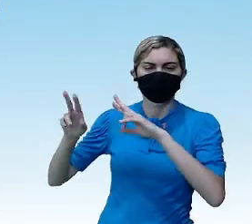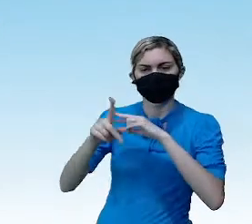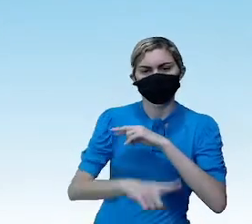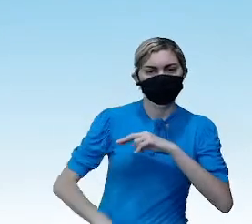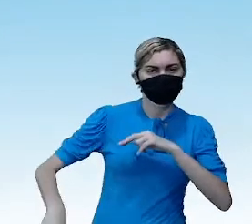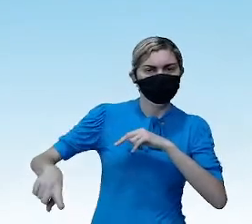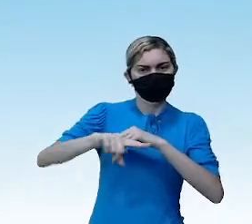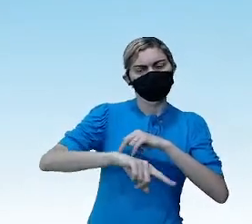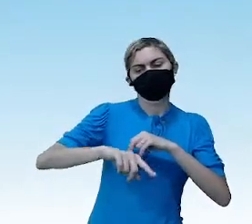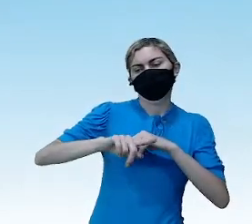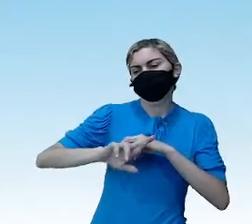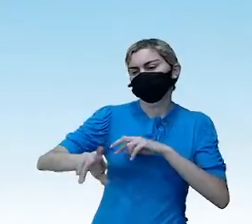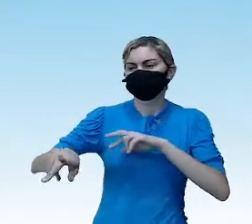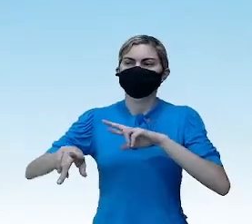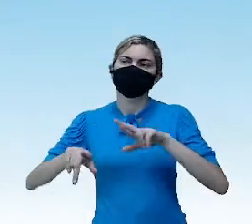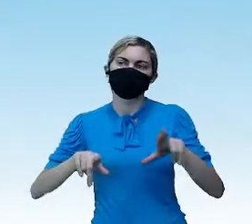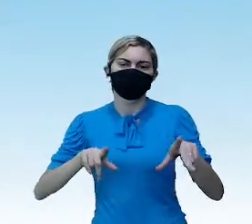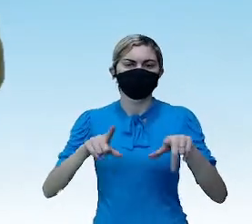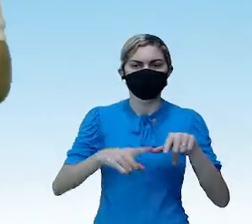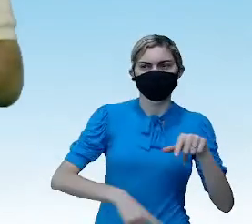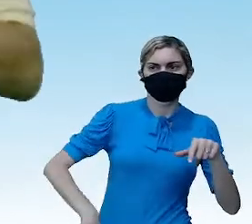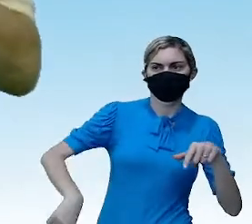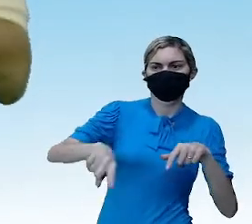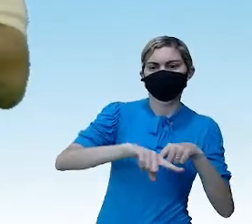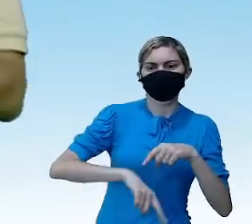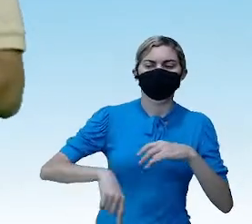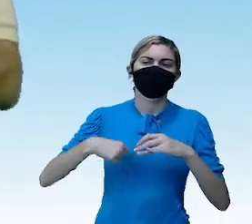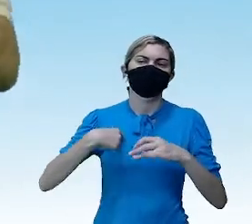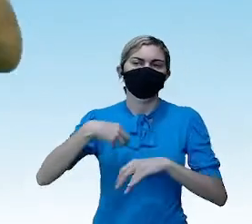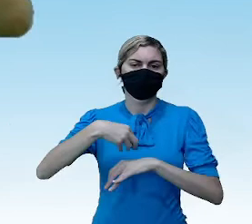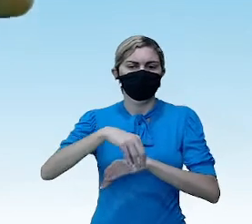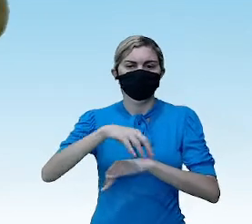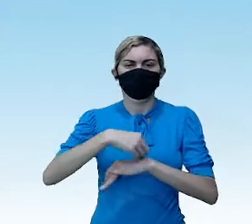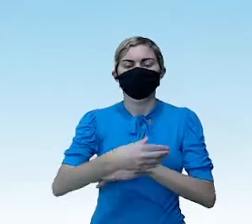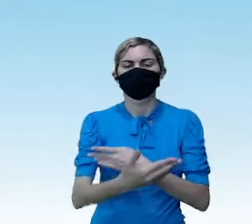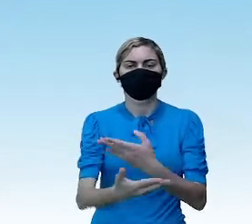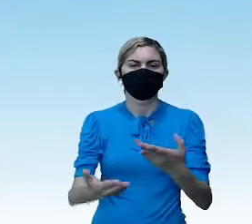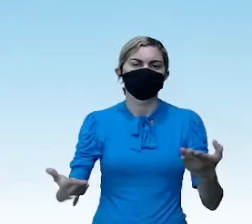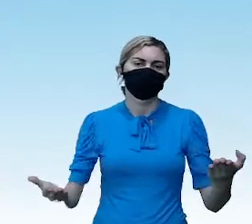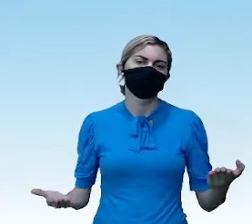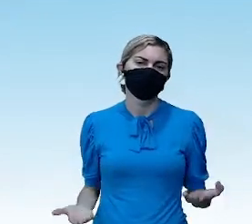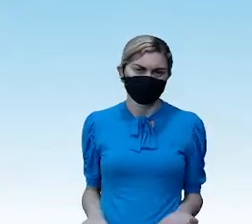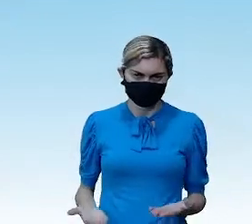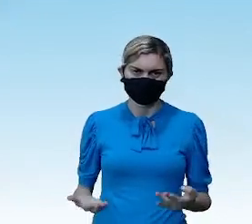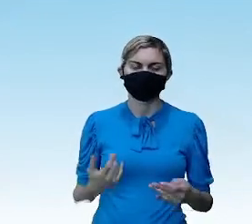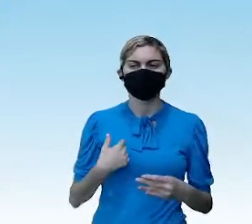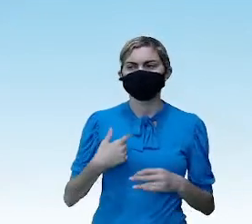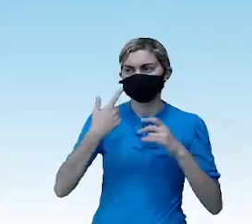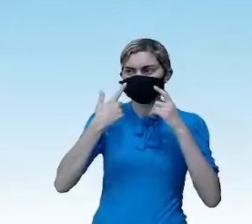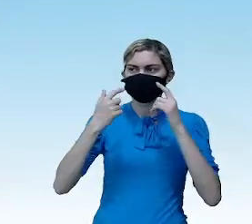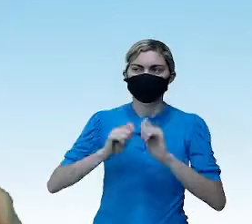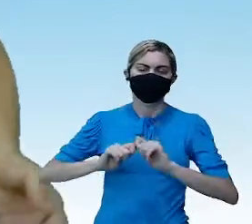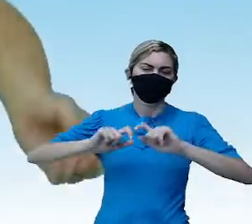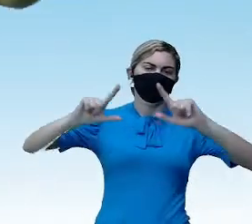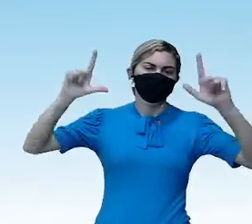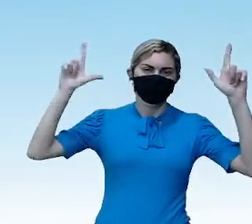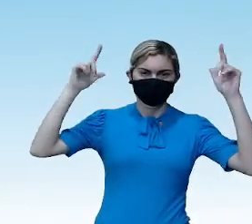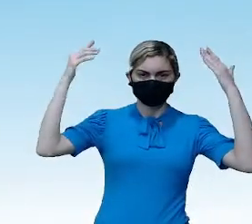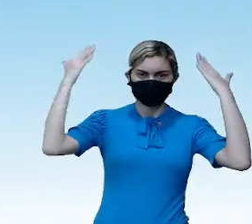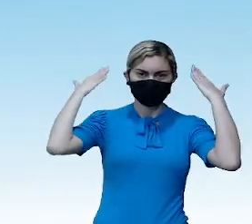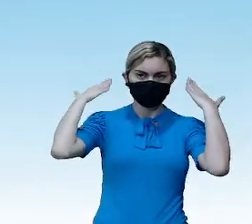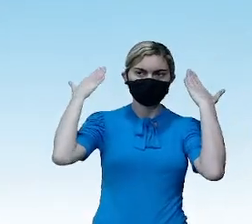questão da pluralidade nossa. E aqui trago para vocês, justamente na tela, eu gostaria de